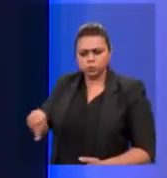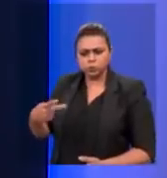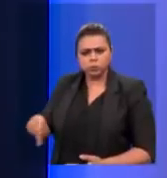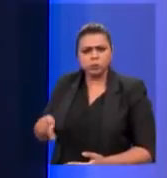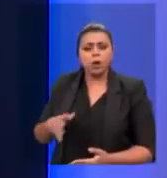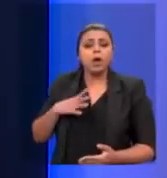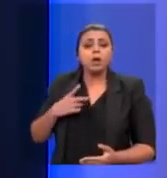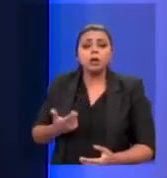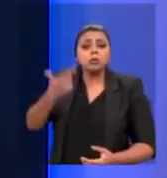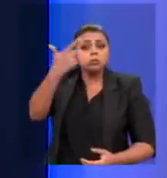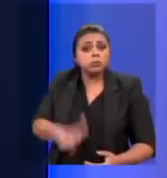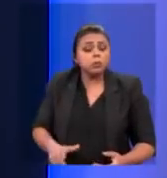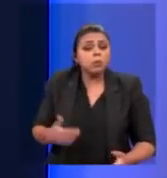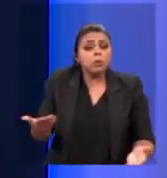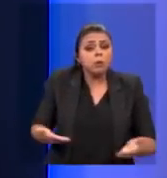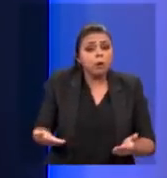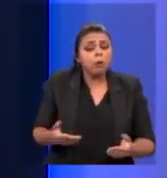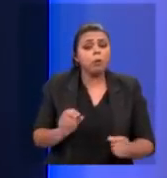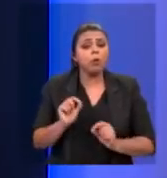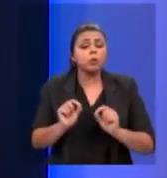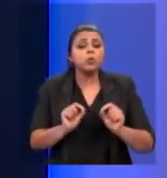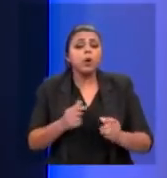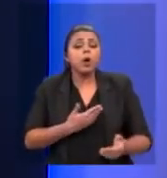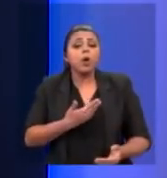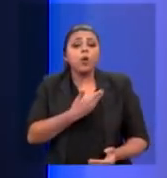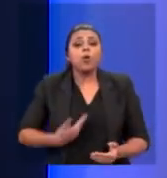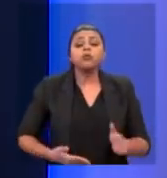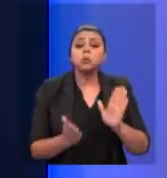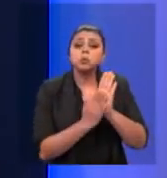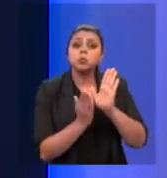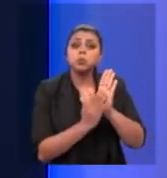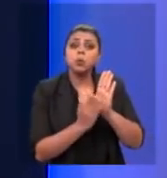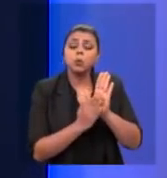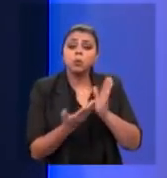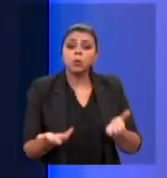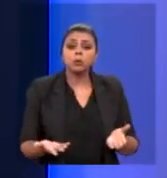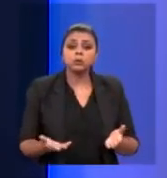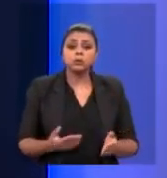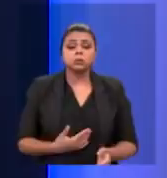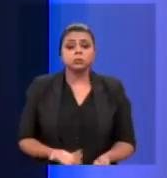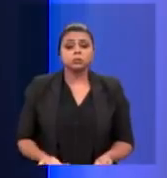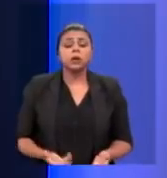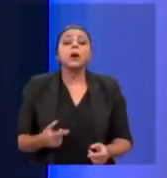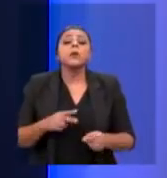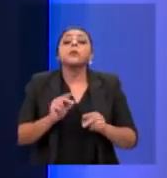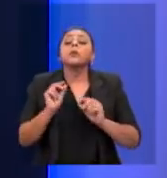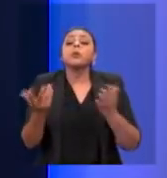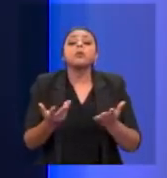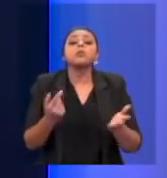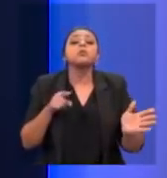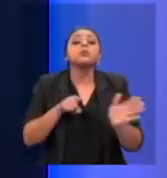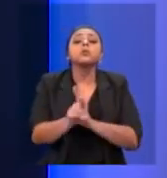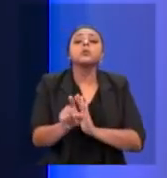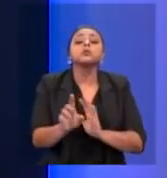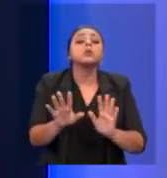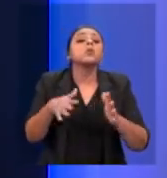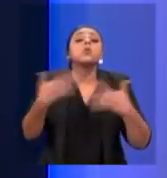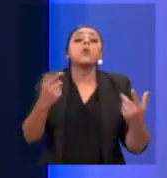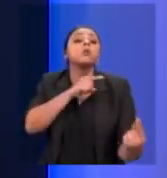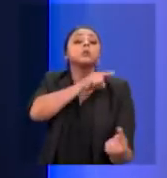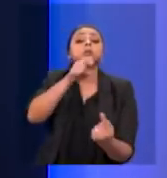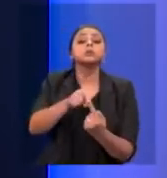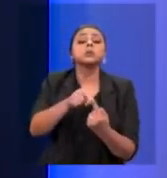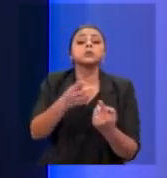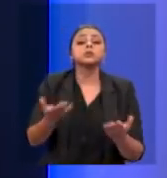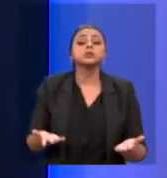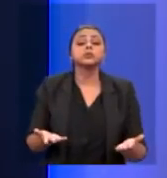reaparecem no seu plano de governo como prioridade de finalizá las qual é o objetivo no caso